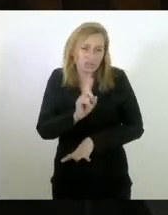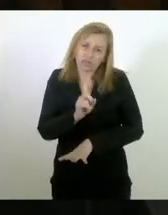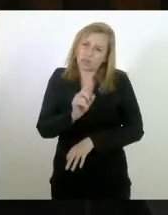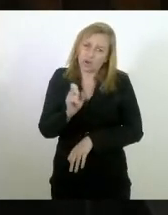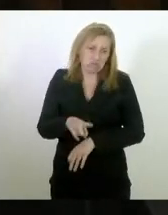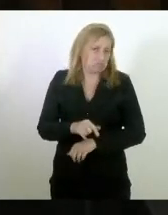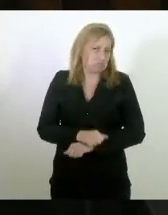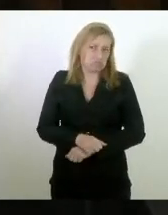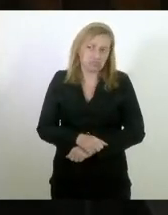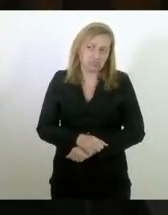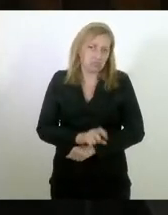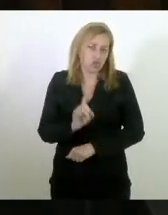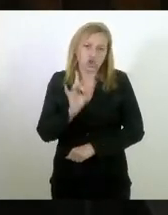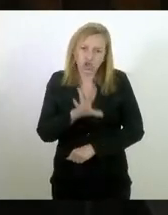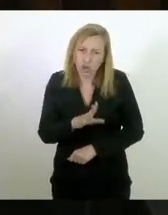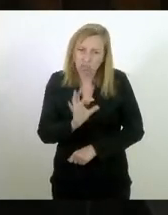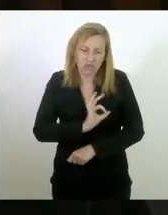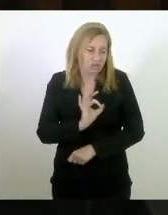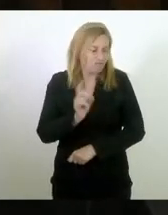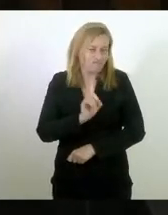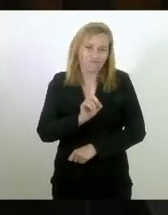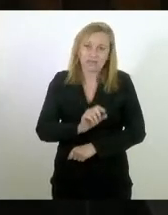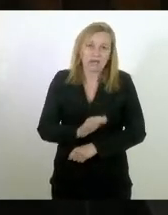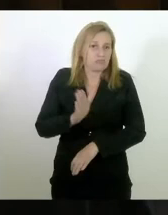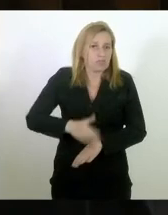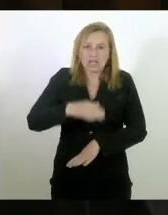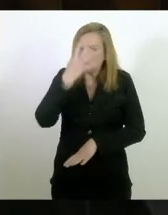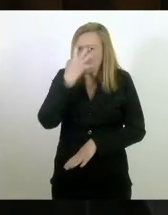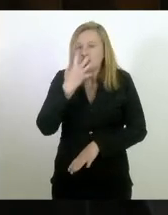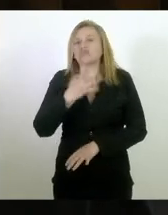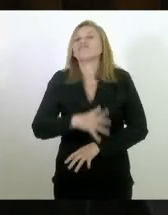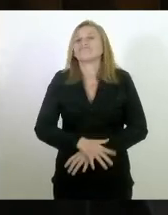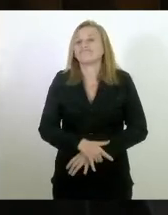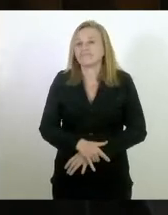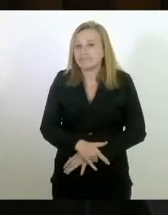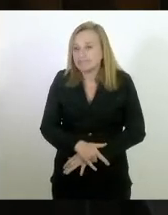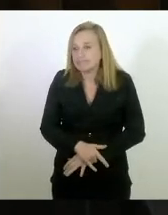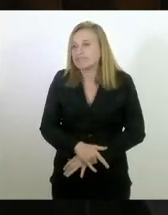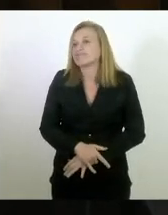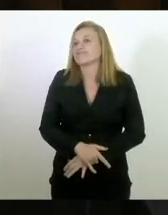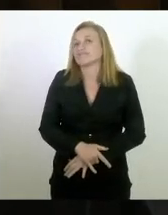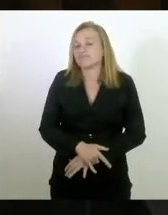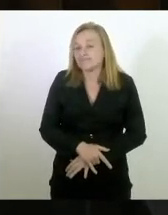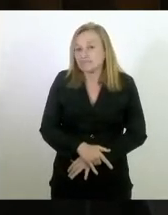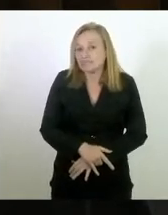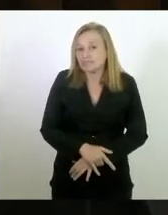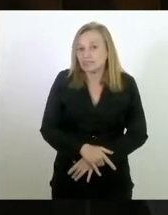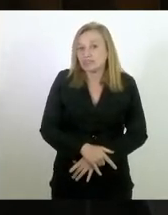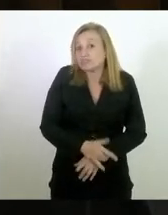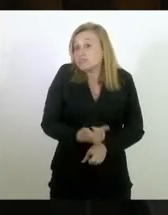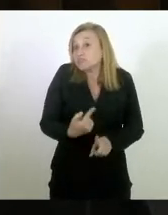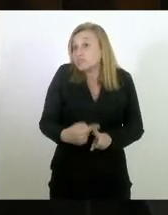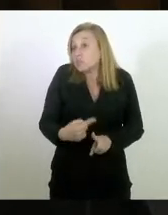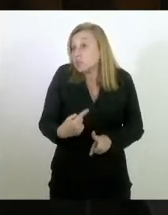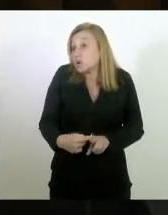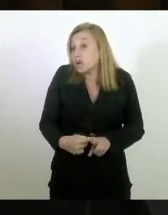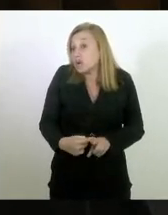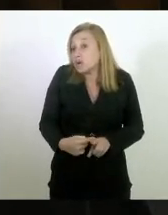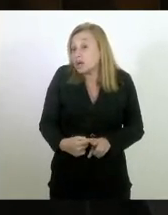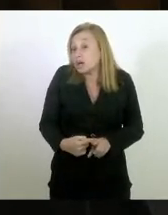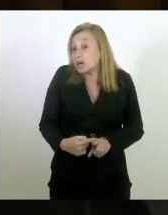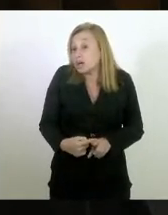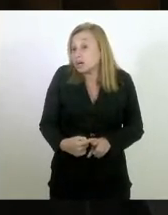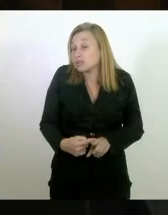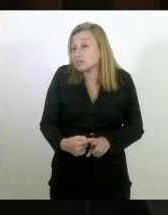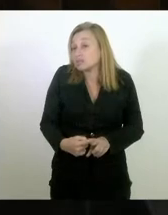não é só a policial é muito mais sério do queijo é porque nós temos que